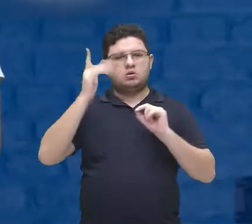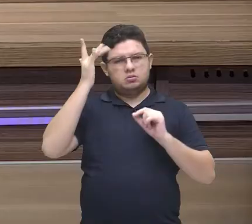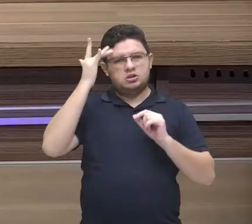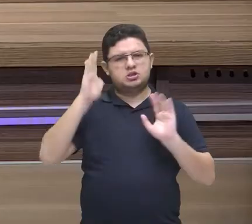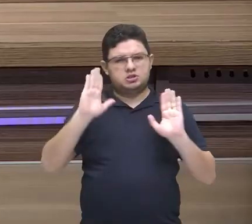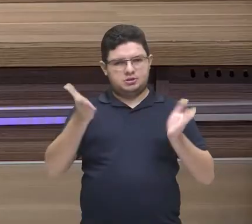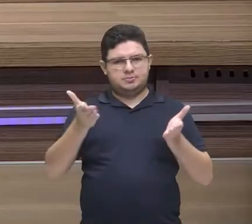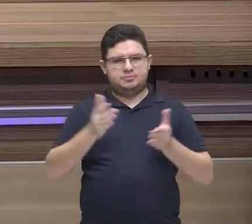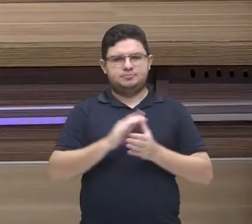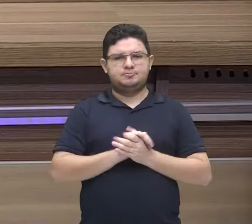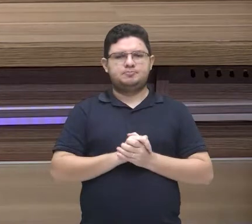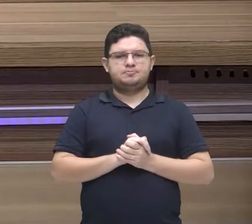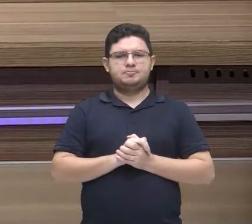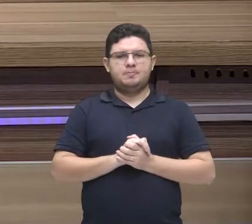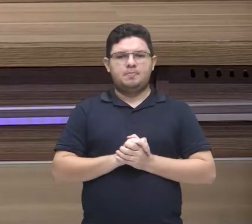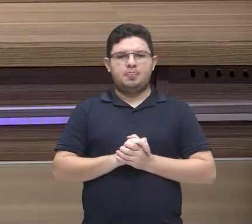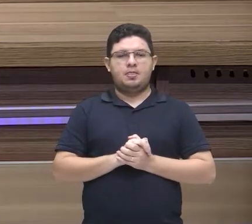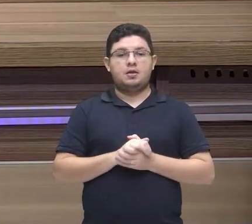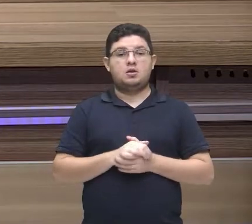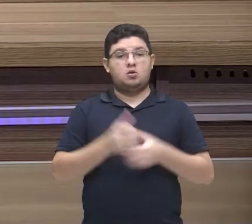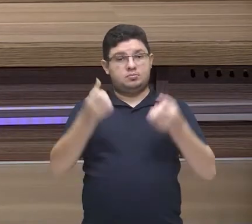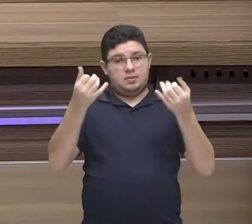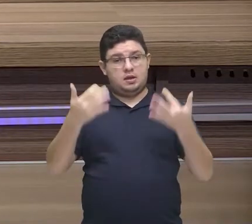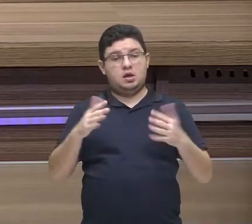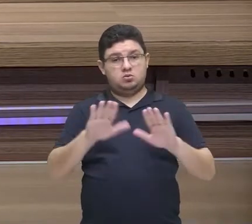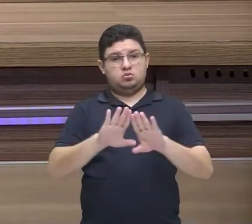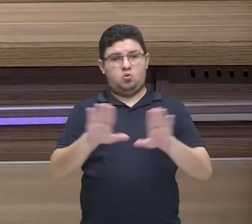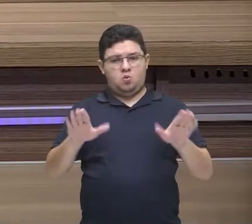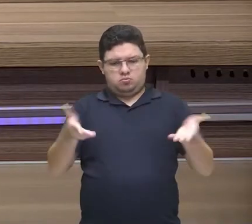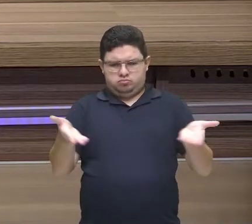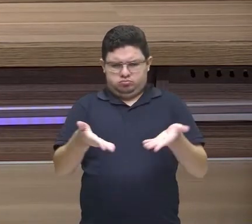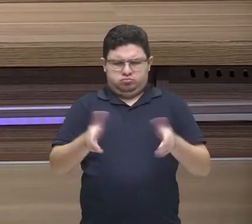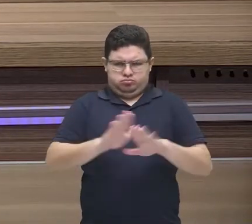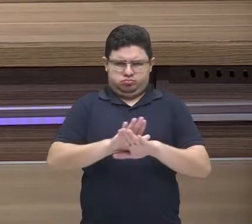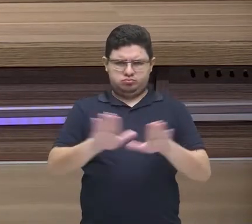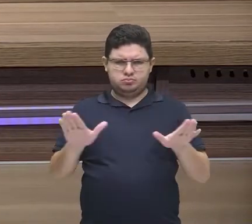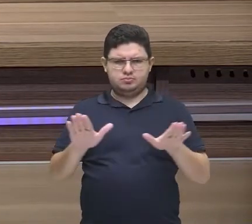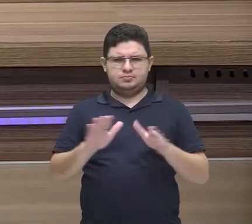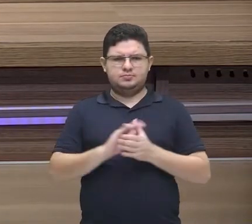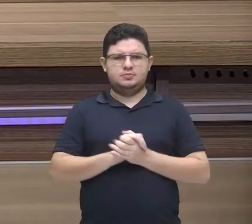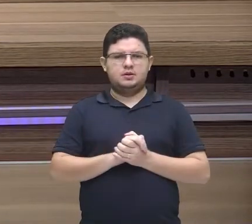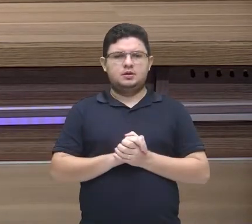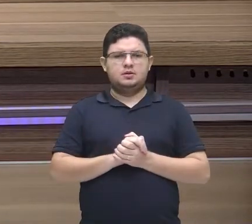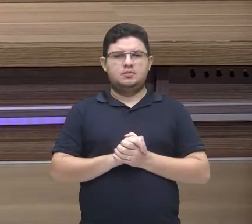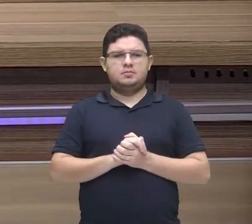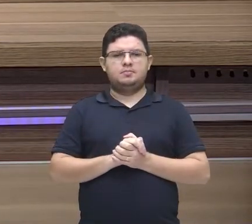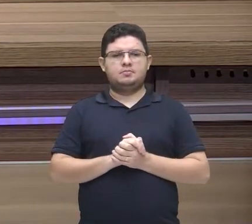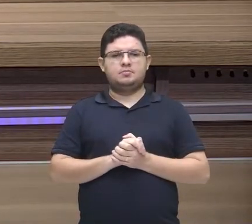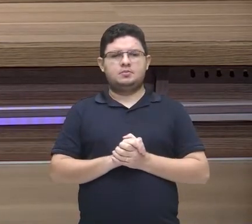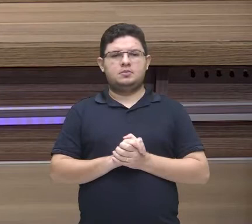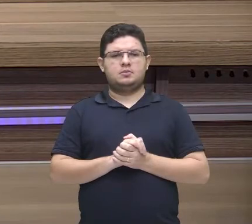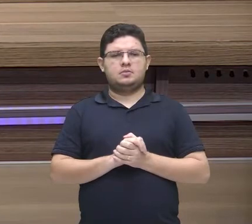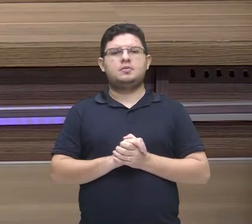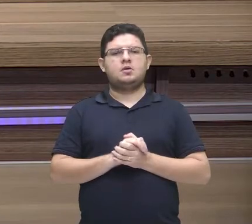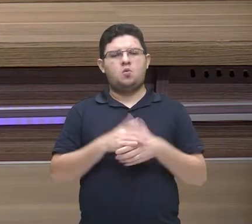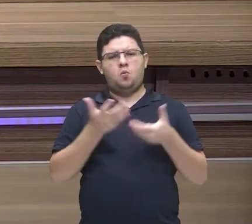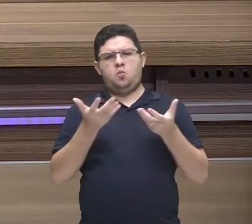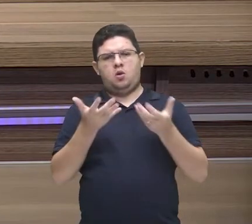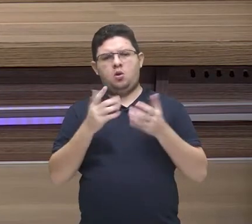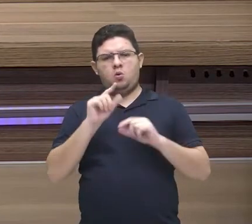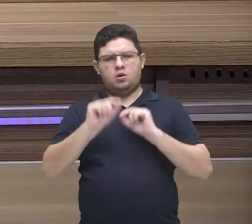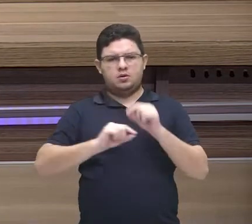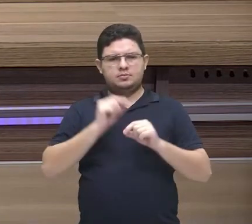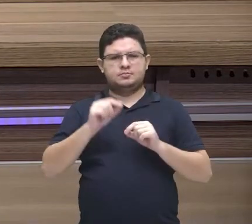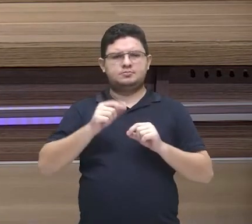Então, isso é o que a gente tinha para colocar, assim, nesse momento, né? Mas a gente gostaria de passar, né? Mais